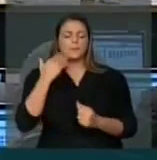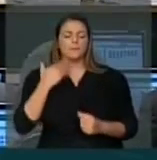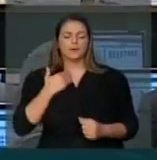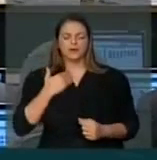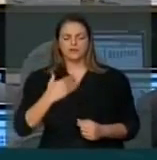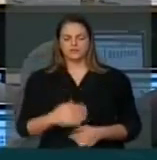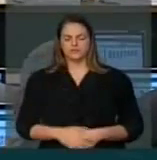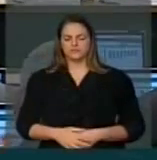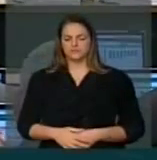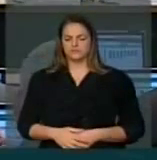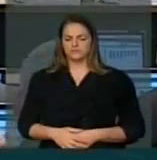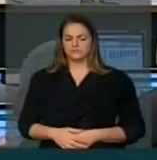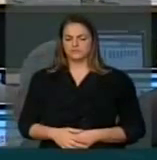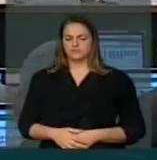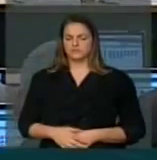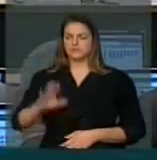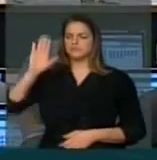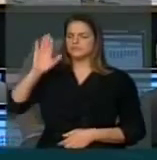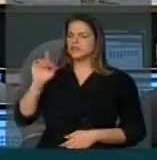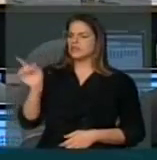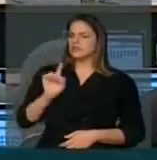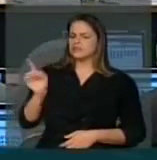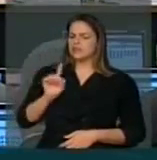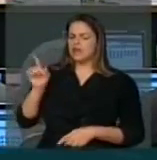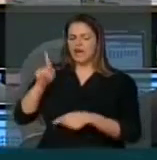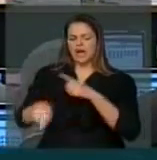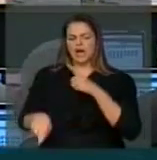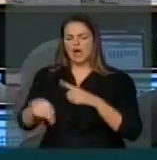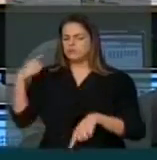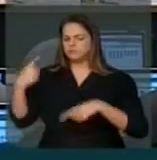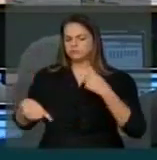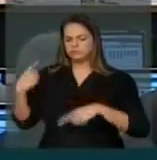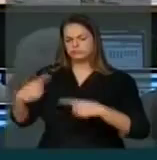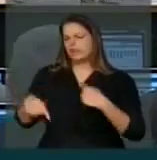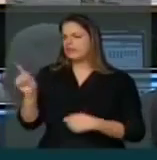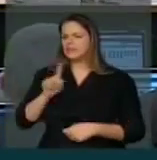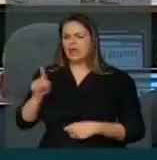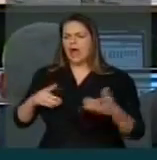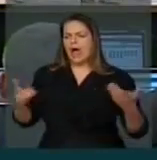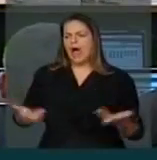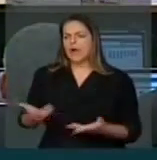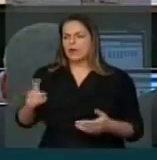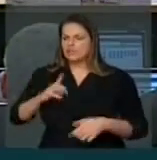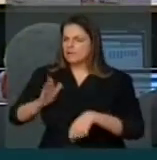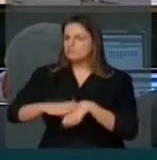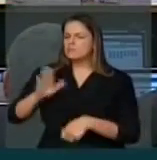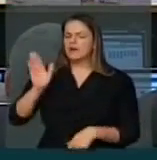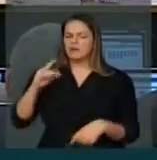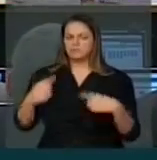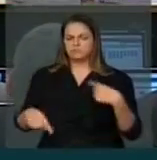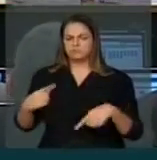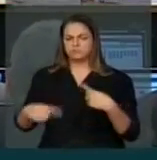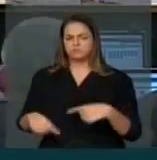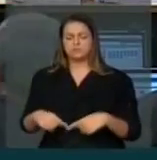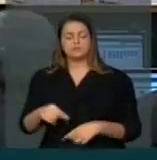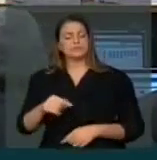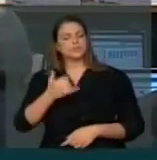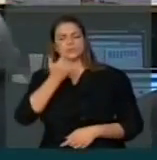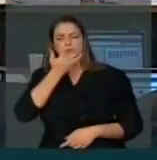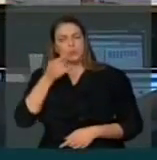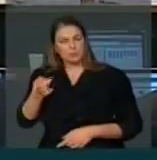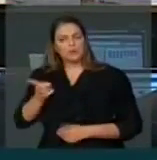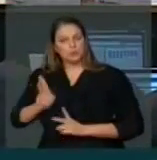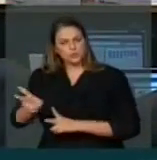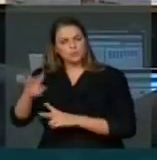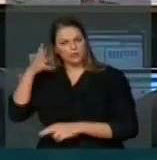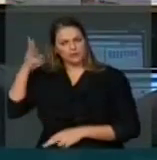de privatização do país está correndo agora. Eu vou garantir a palavra ao deputado Magalhães, para que ele finalize, depois Vossa Excelência pode fazer a sua questão. Deputado Magalhães com a palavra.